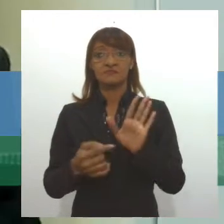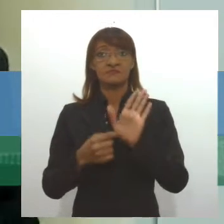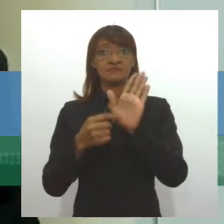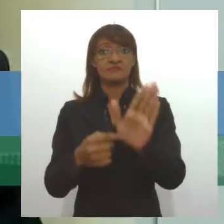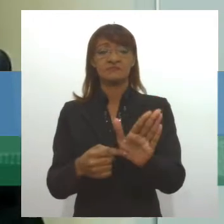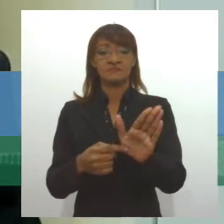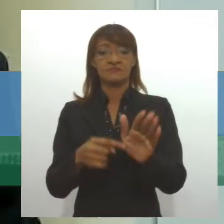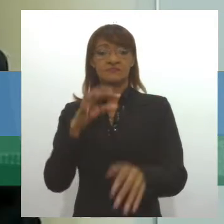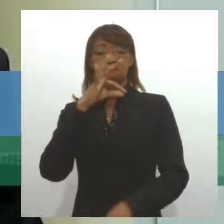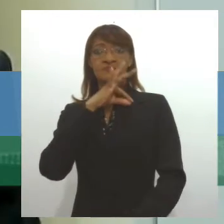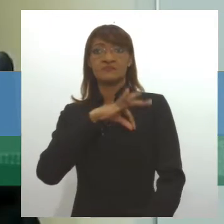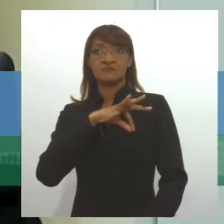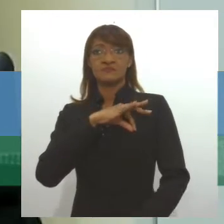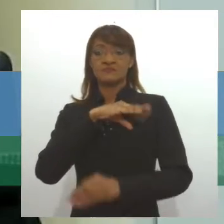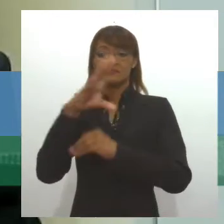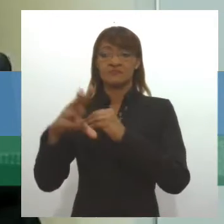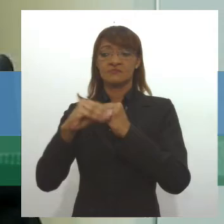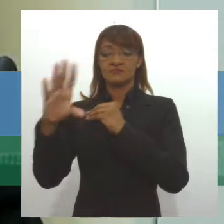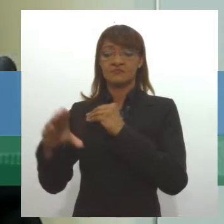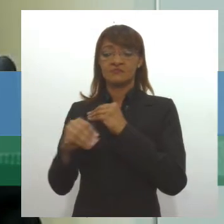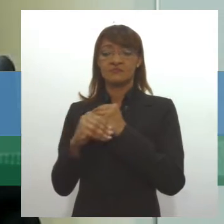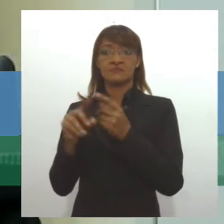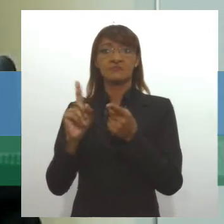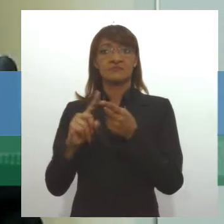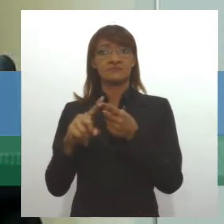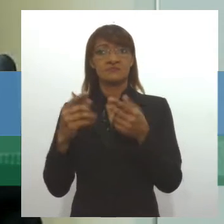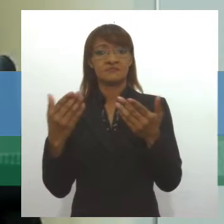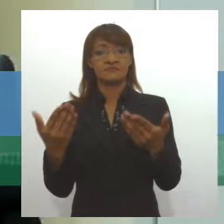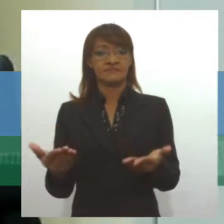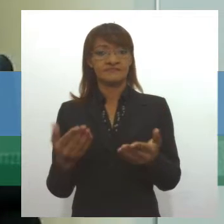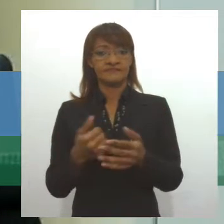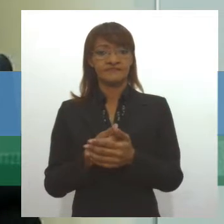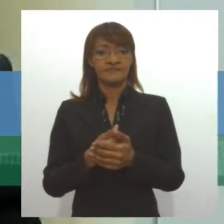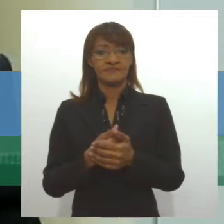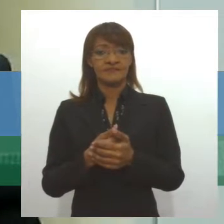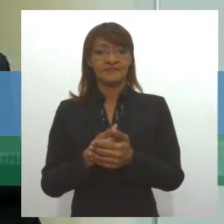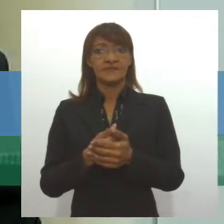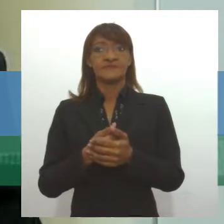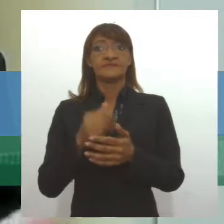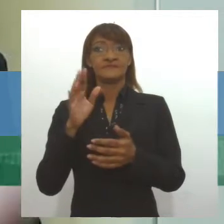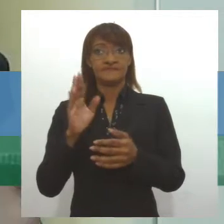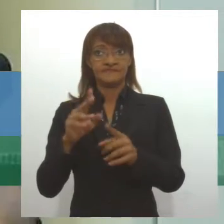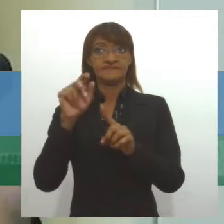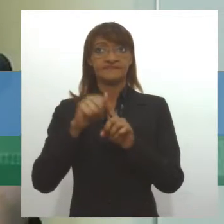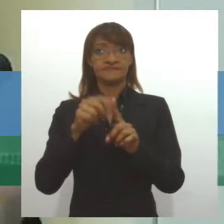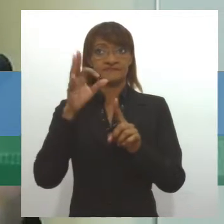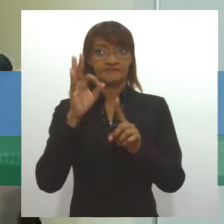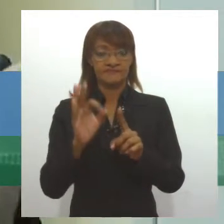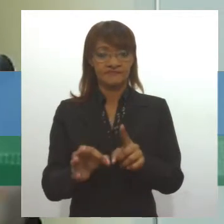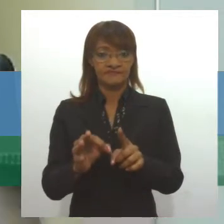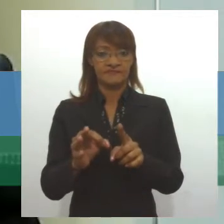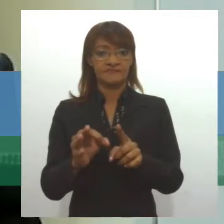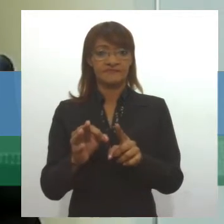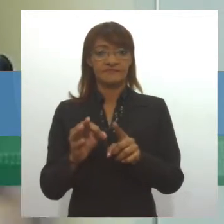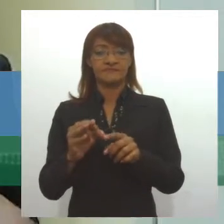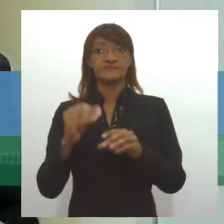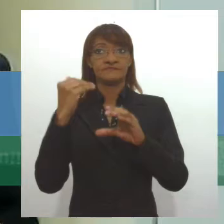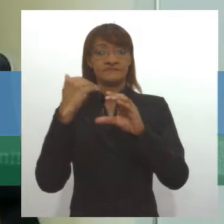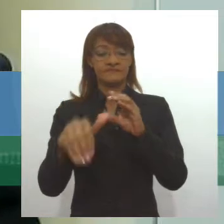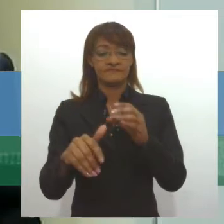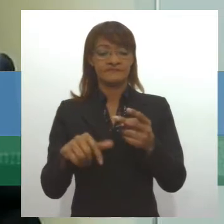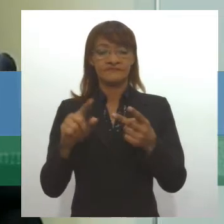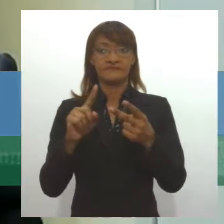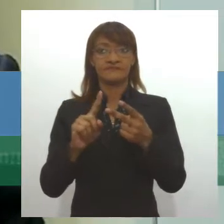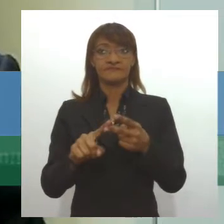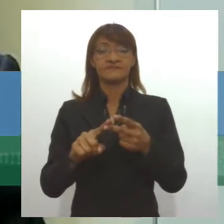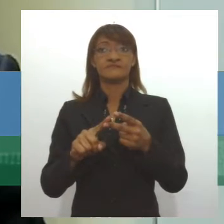e adicionais. Resultado, o Legislativo enviou dentro do prazo de 30 dias, o Executivo enviou também dentro do prazo de